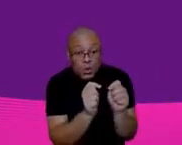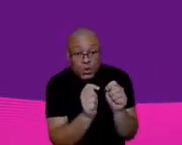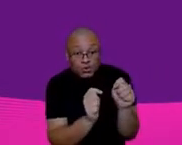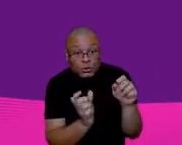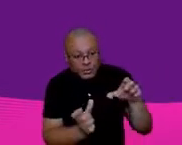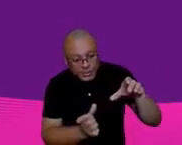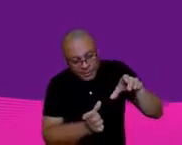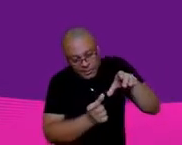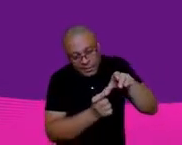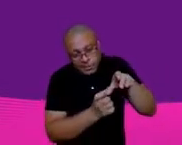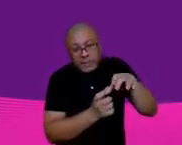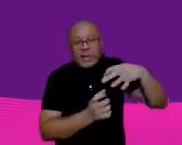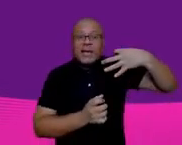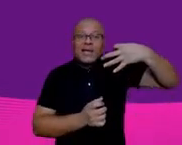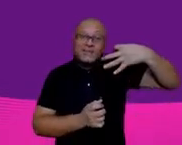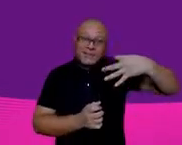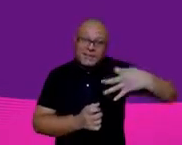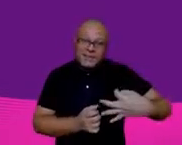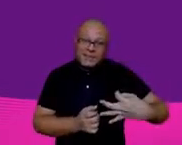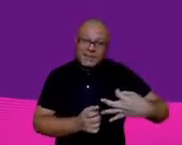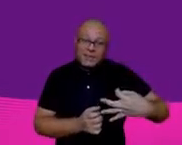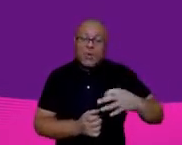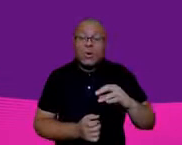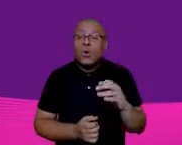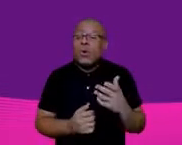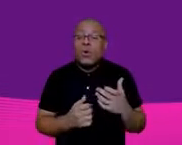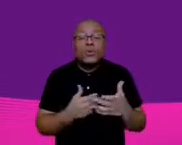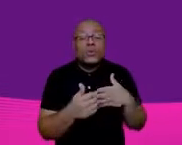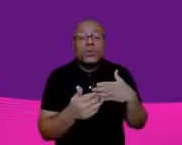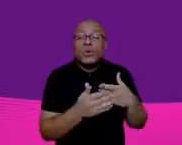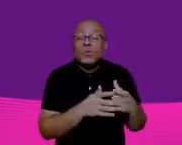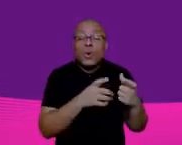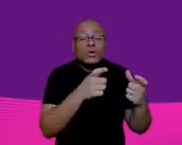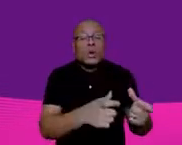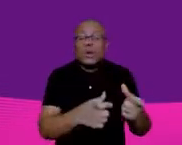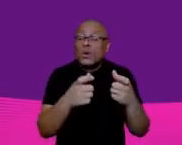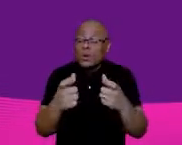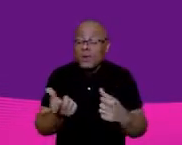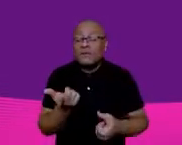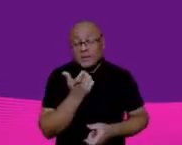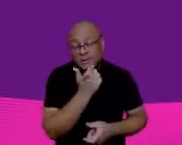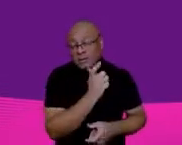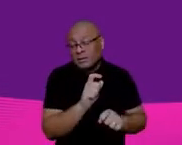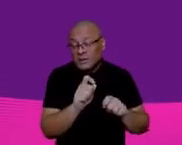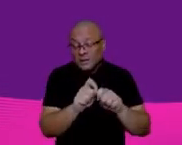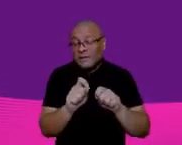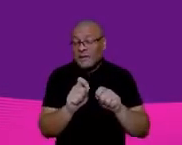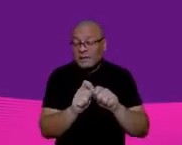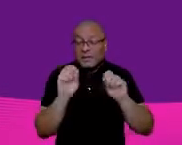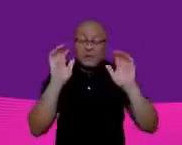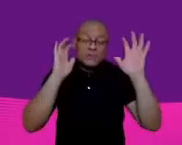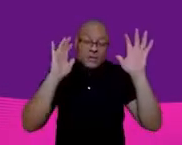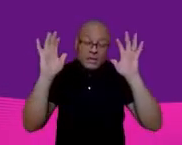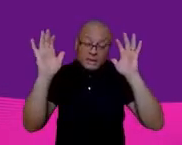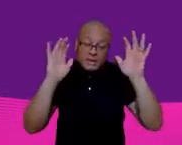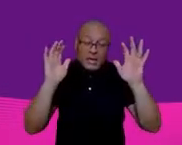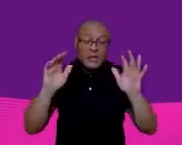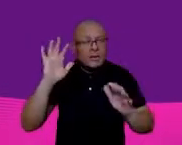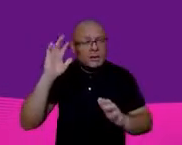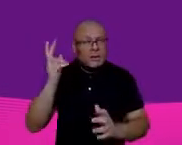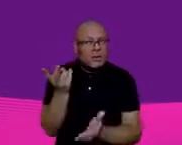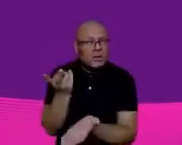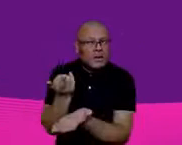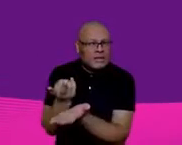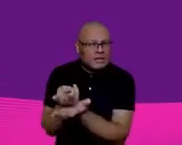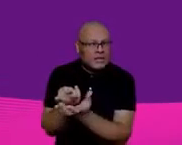implante. Colocamos onde nós queremos mesmo. Vamos pensar na posição do paciente. O